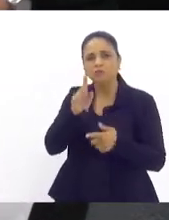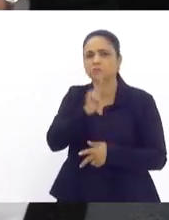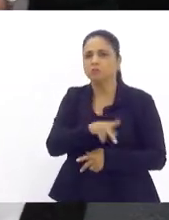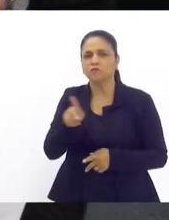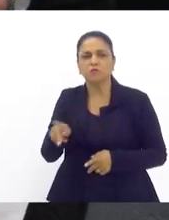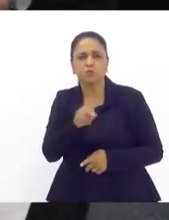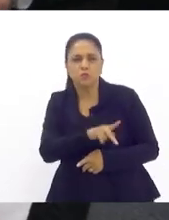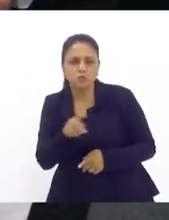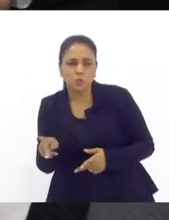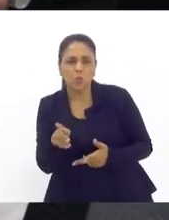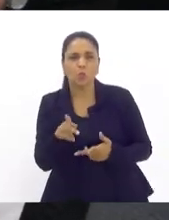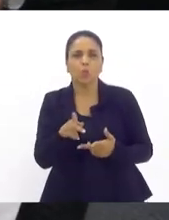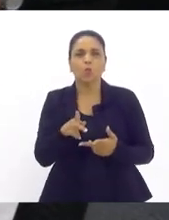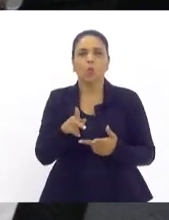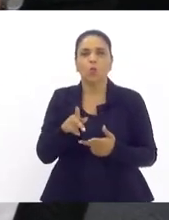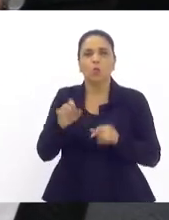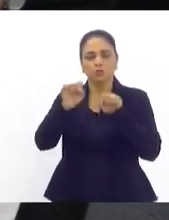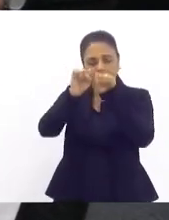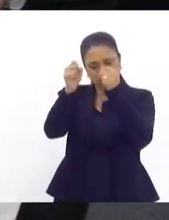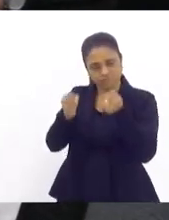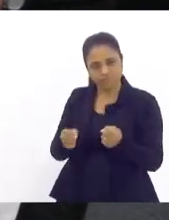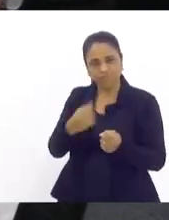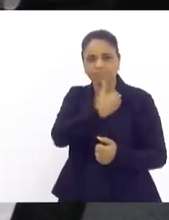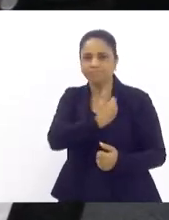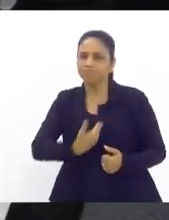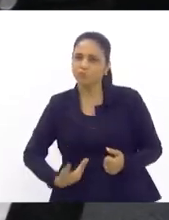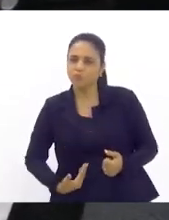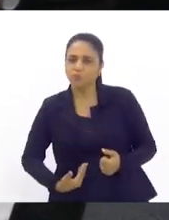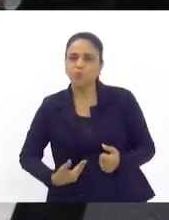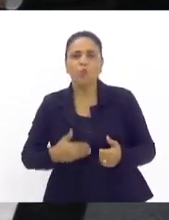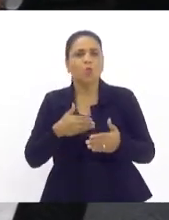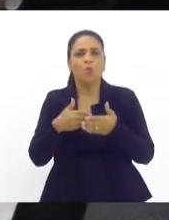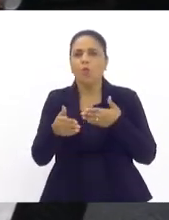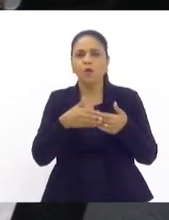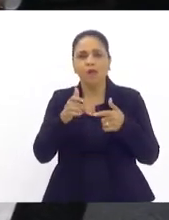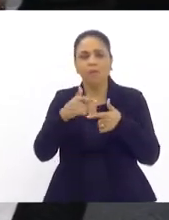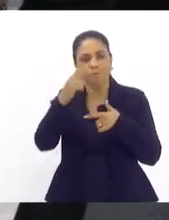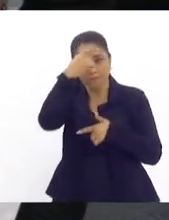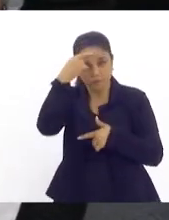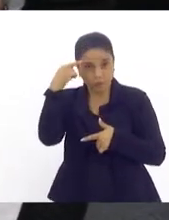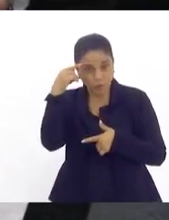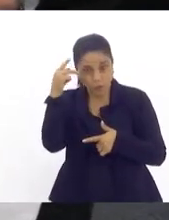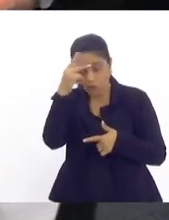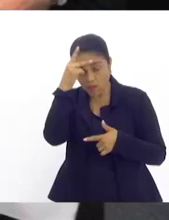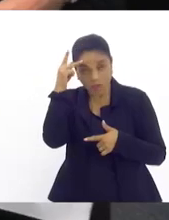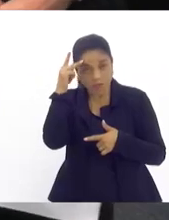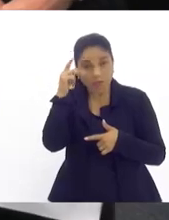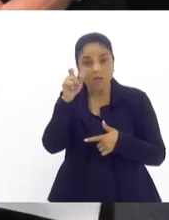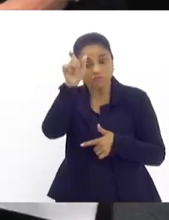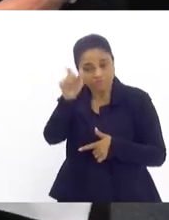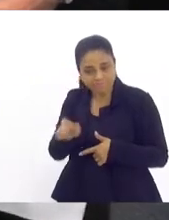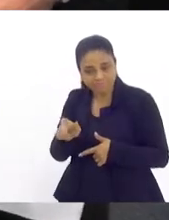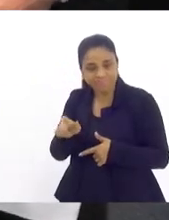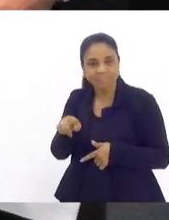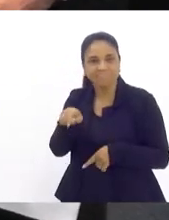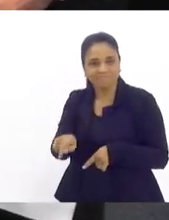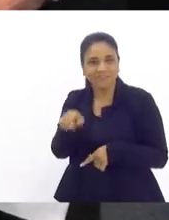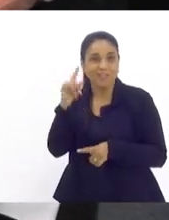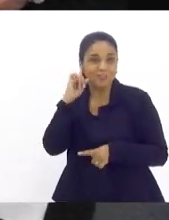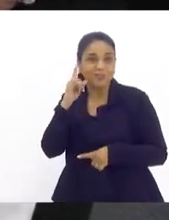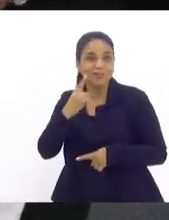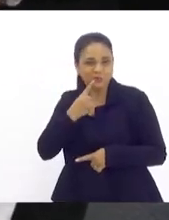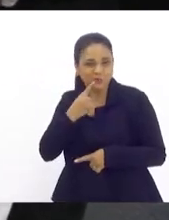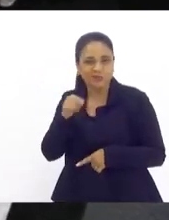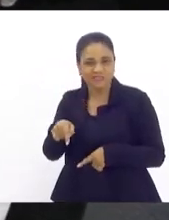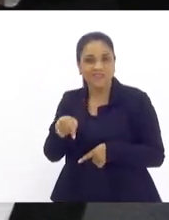a professora, o servidor público, a servidora pública, que saiba, essa pessoa que está atendendo, essa pessoa é surda,